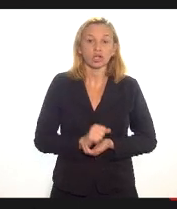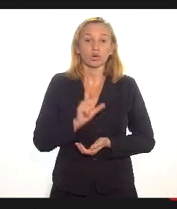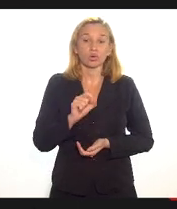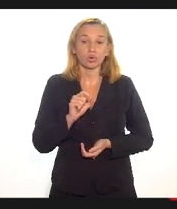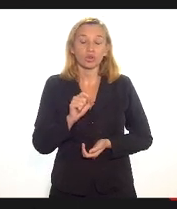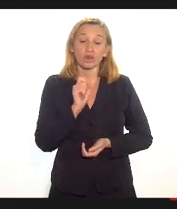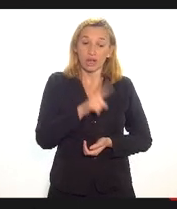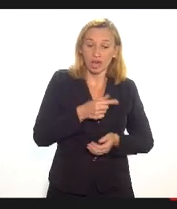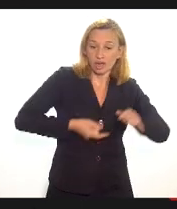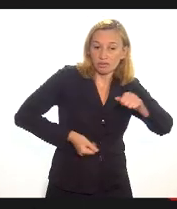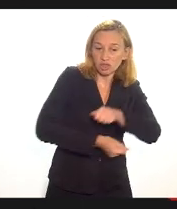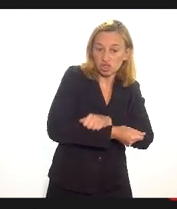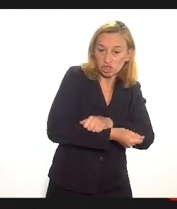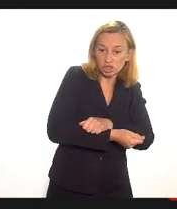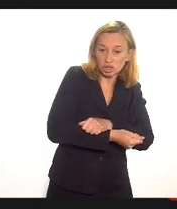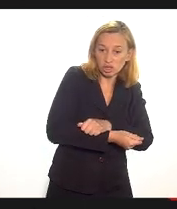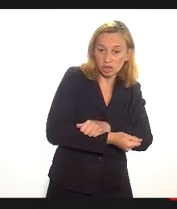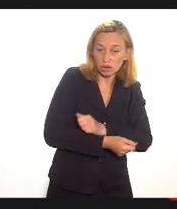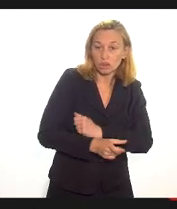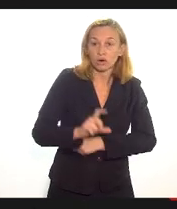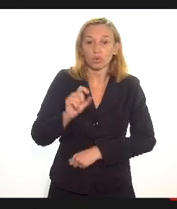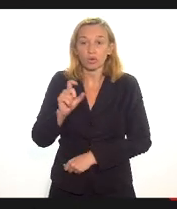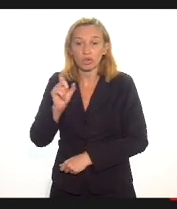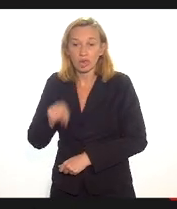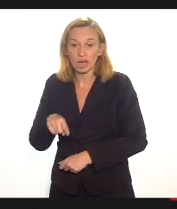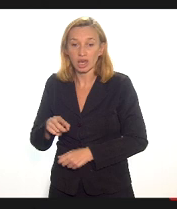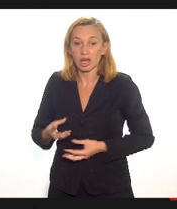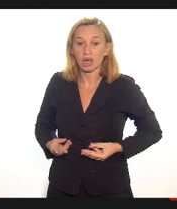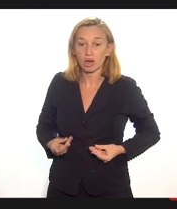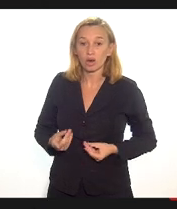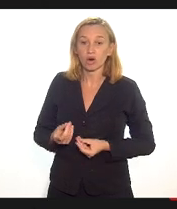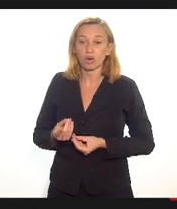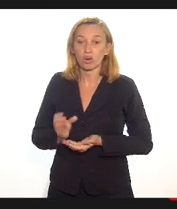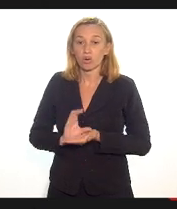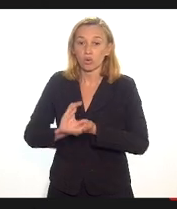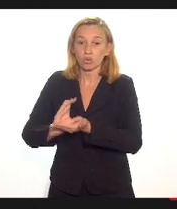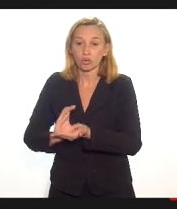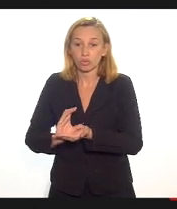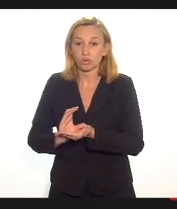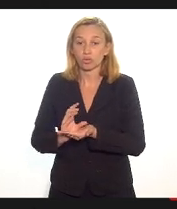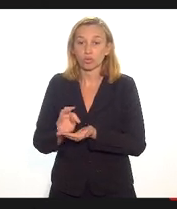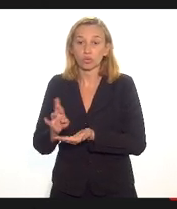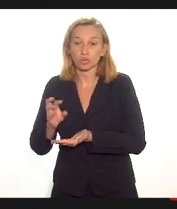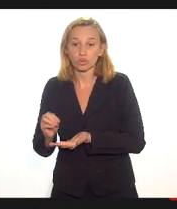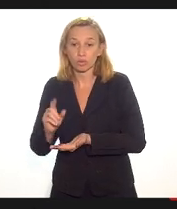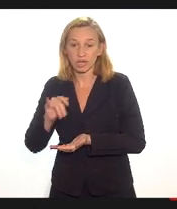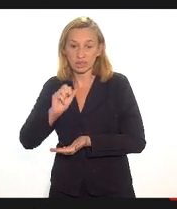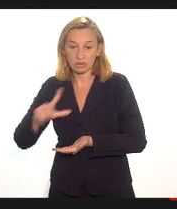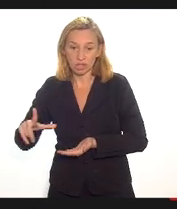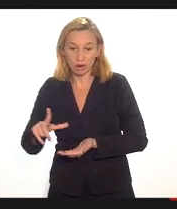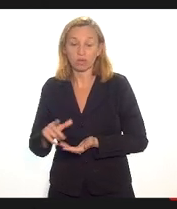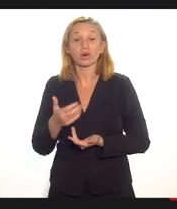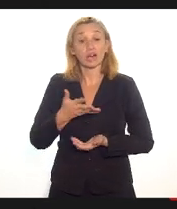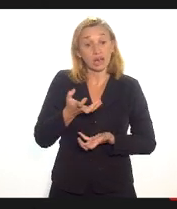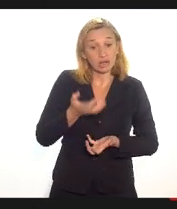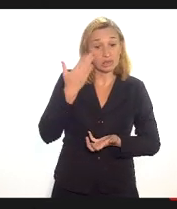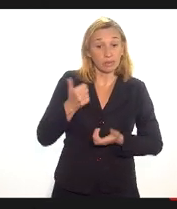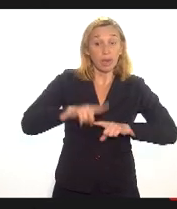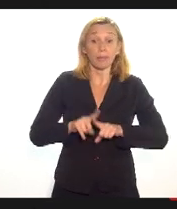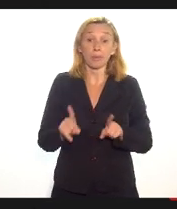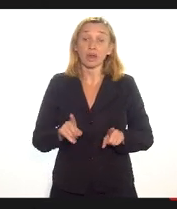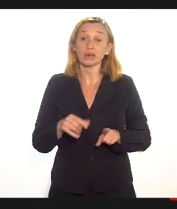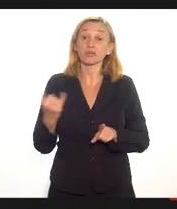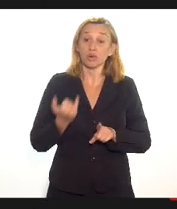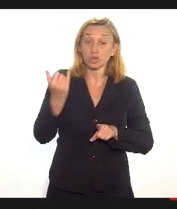o investimento na exploração, o que são custos operacionais, o que é a depreciação. Então, isso é importante saber. Agora, é importante